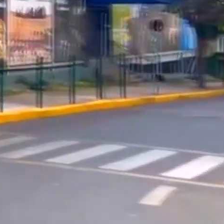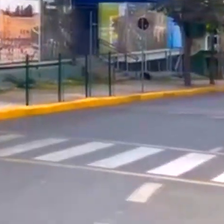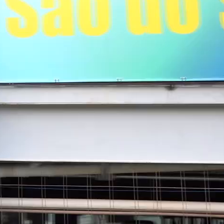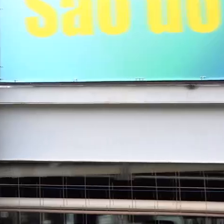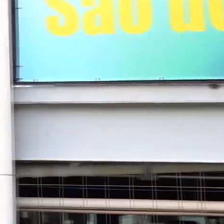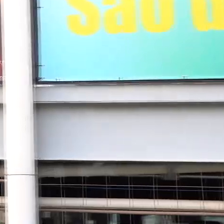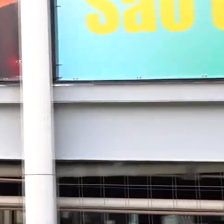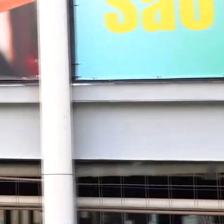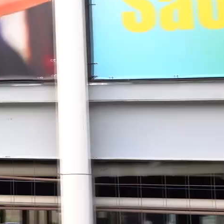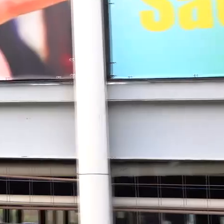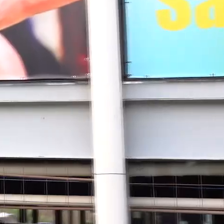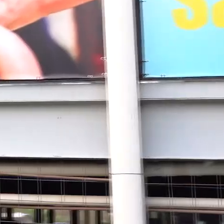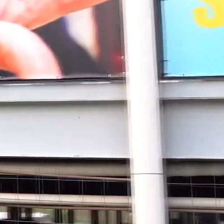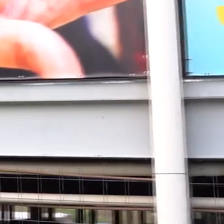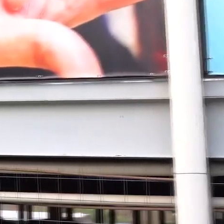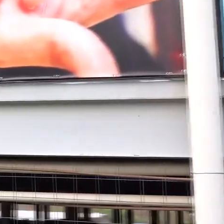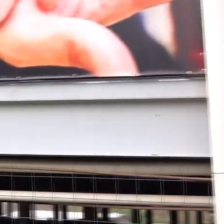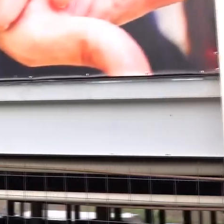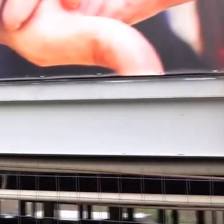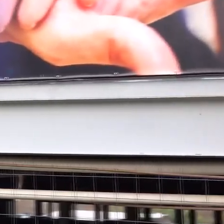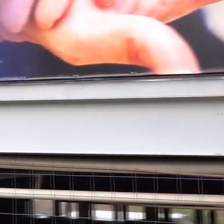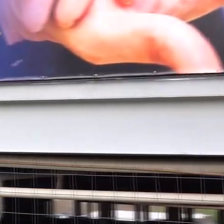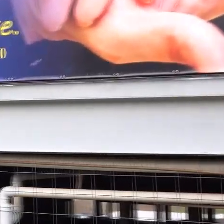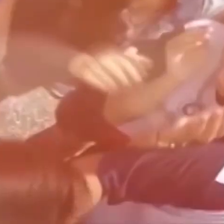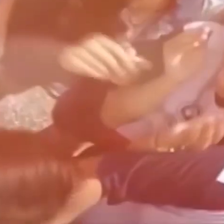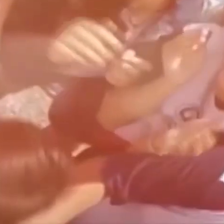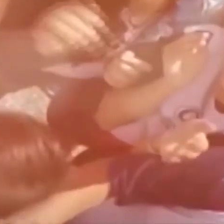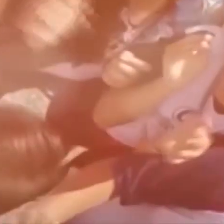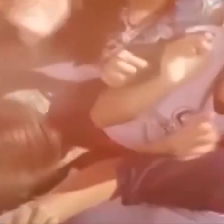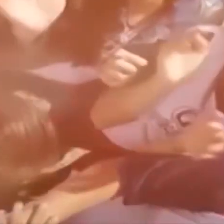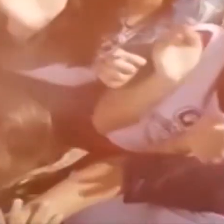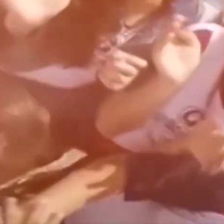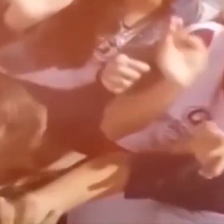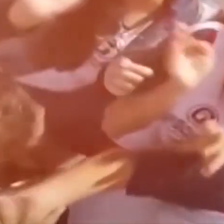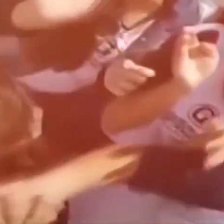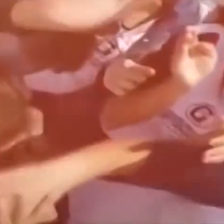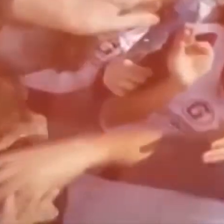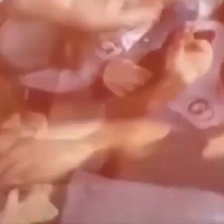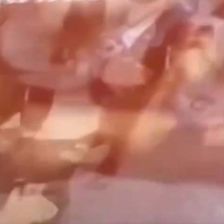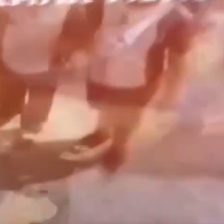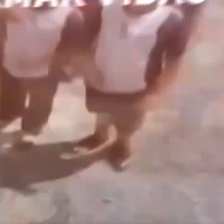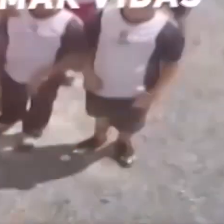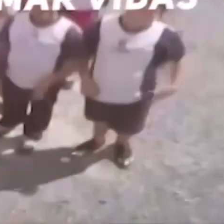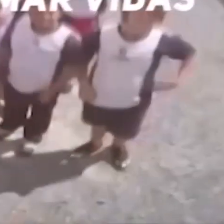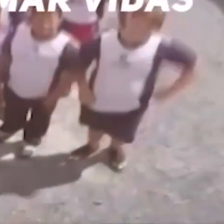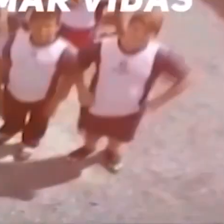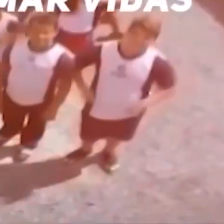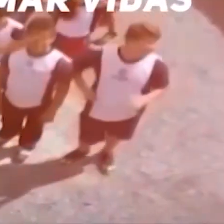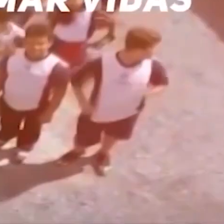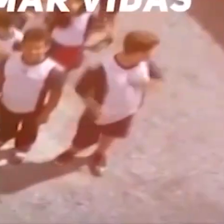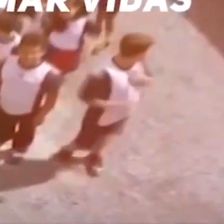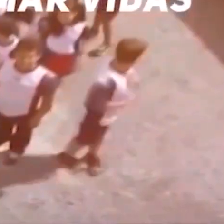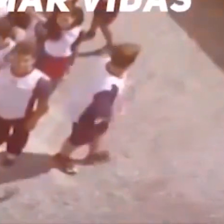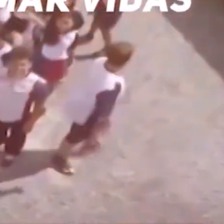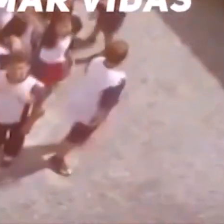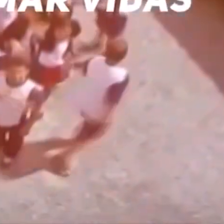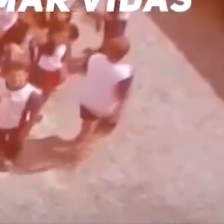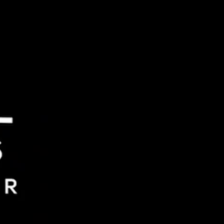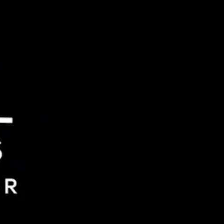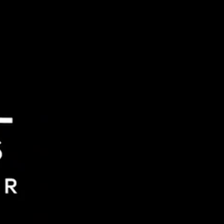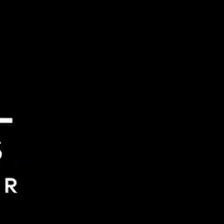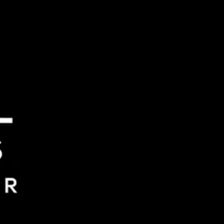de vitória e de compromisso com Deus e com a família. Colégio Batista Getsêmani, uma escola que preza